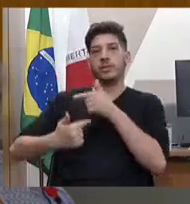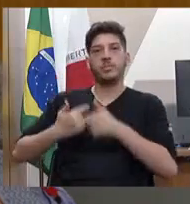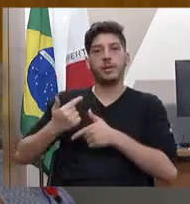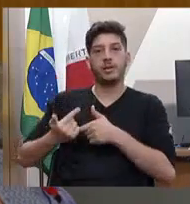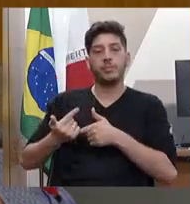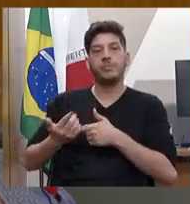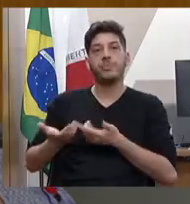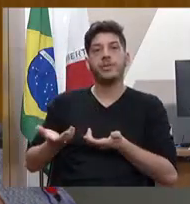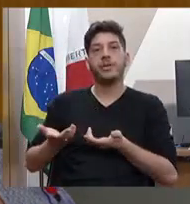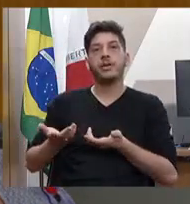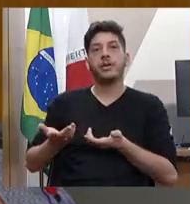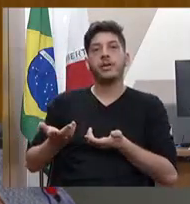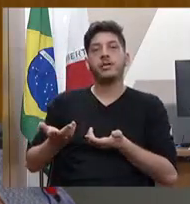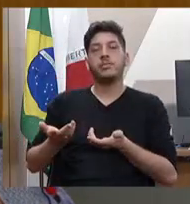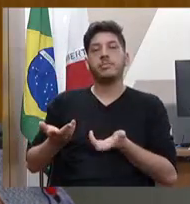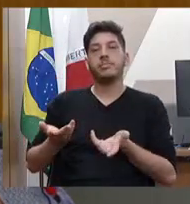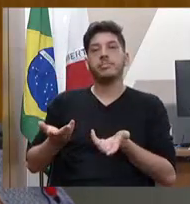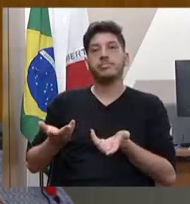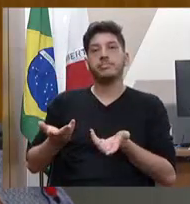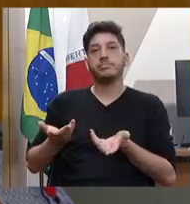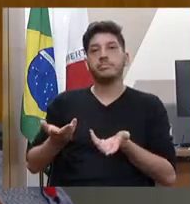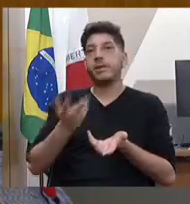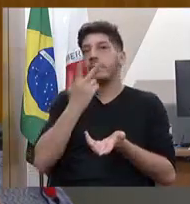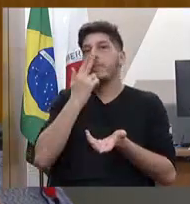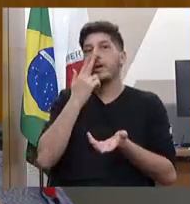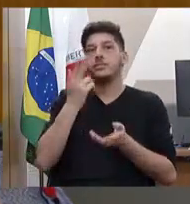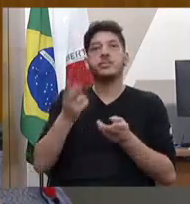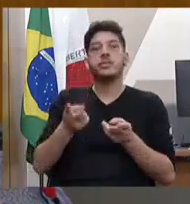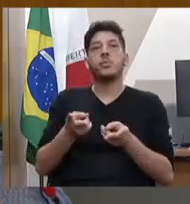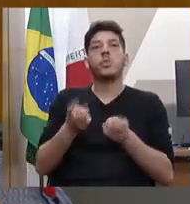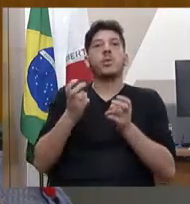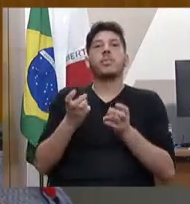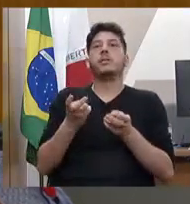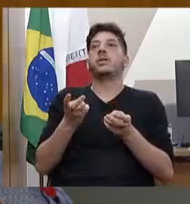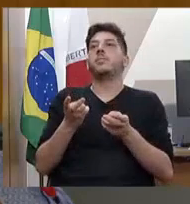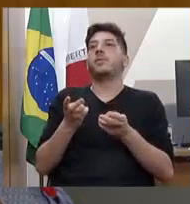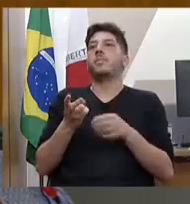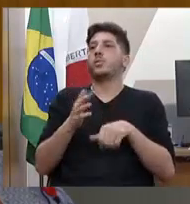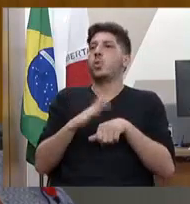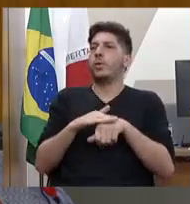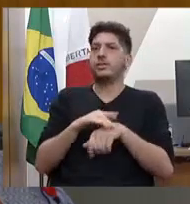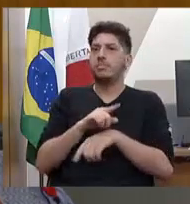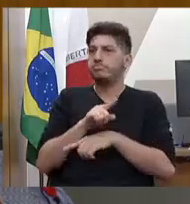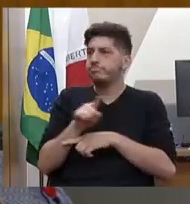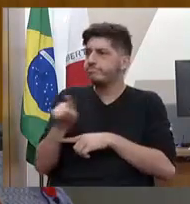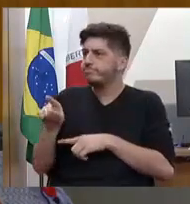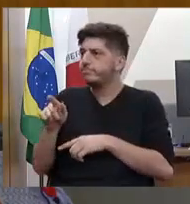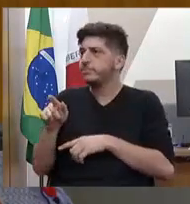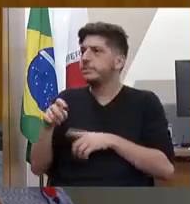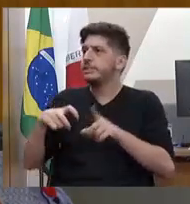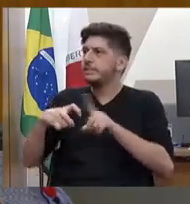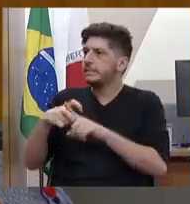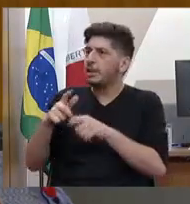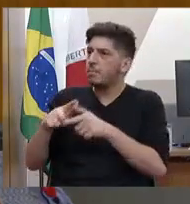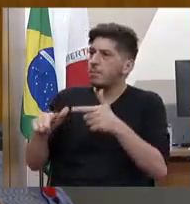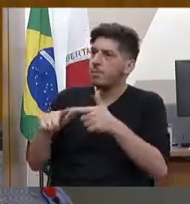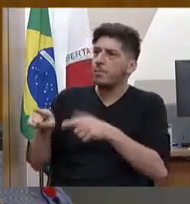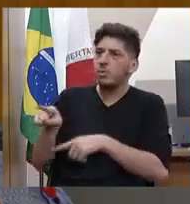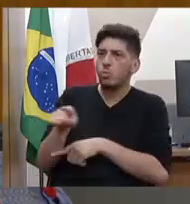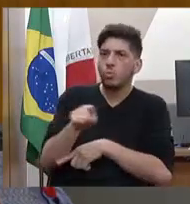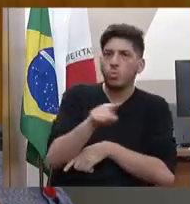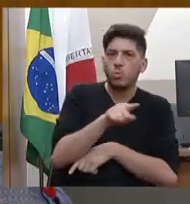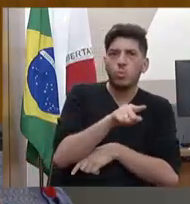ainda não percebe que vários acontecimentos de doenças de acidentes sejam acidentes